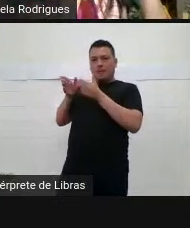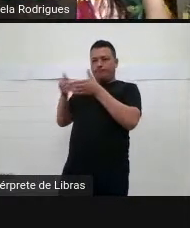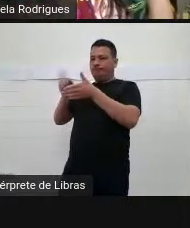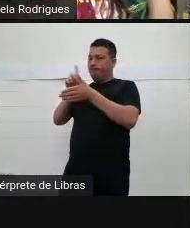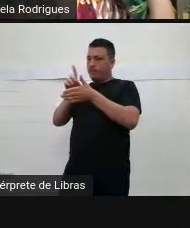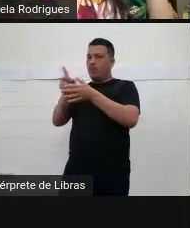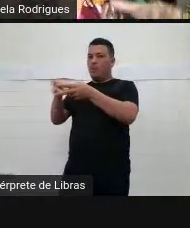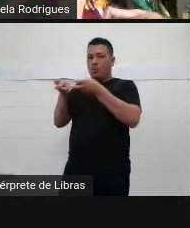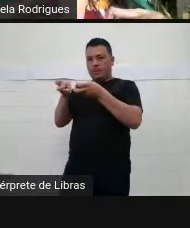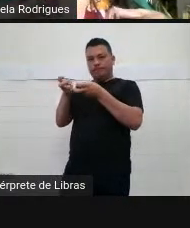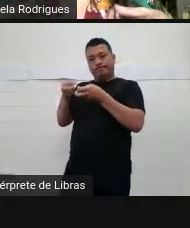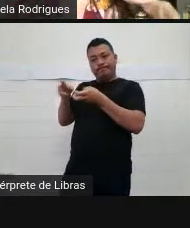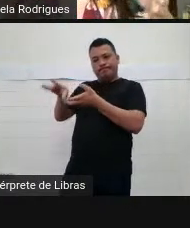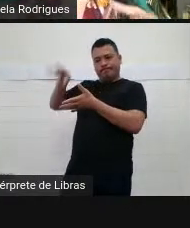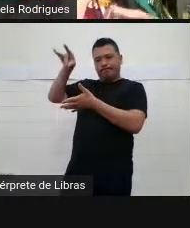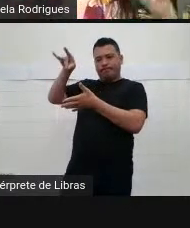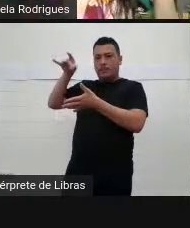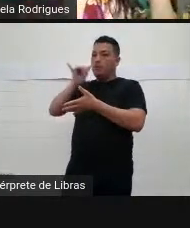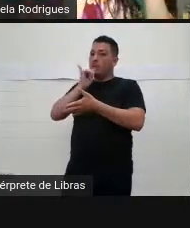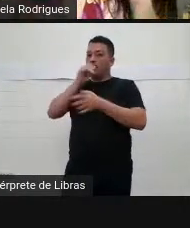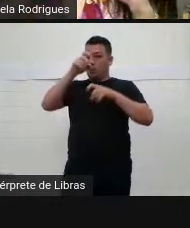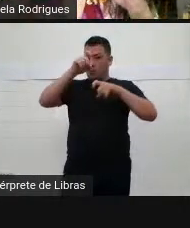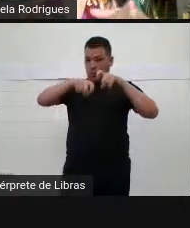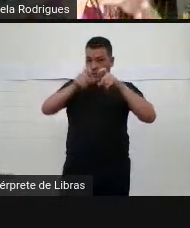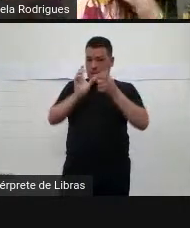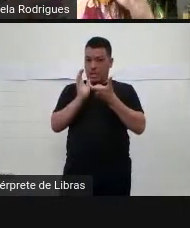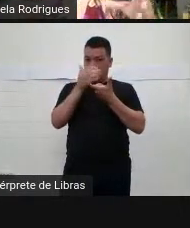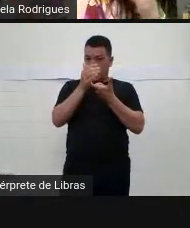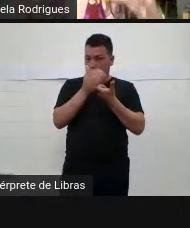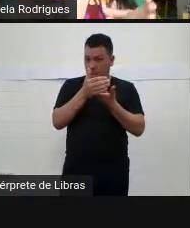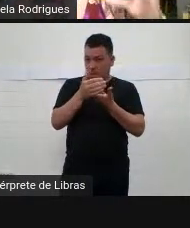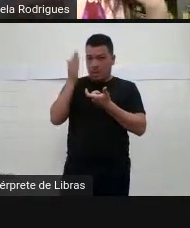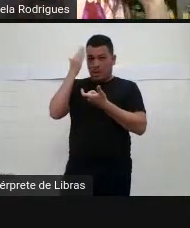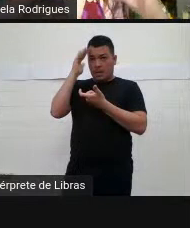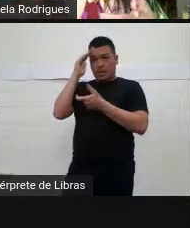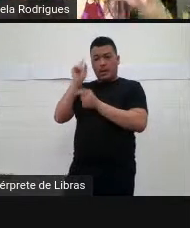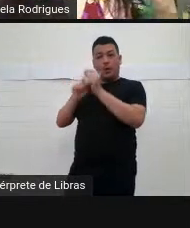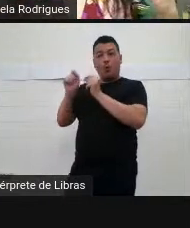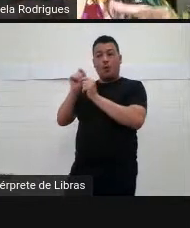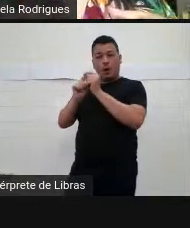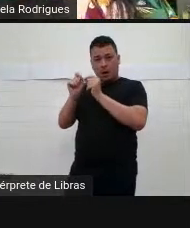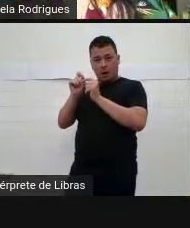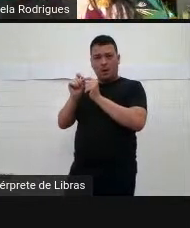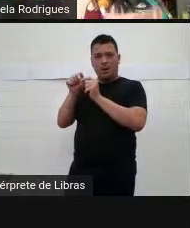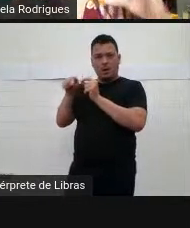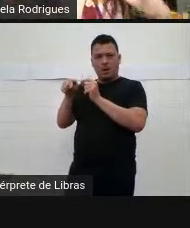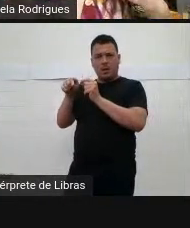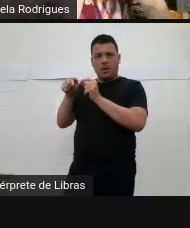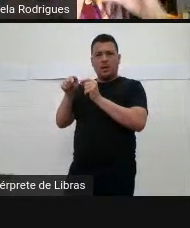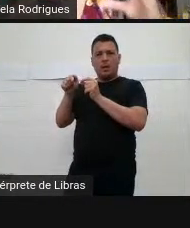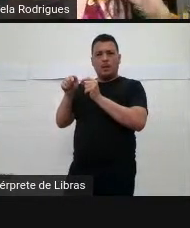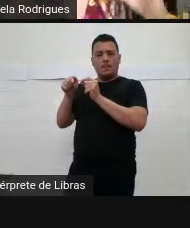Que, quando falo sexualidade, é interessante pensar que, como